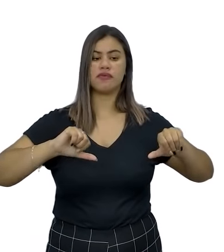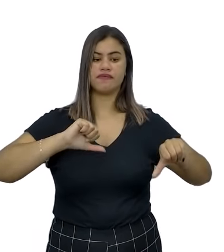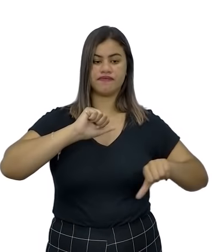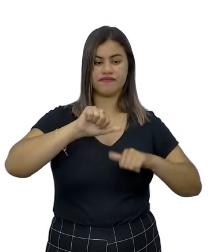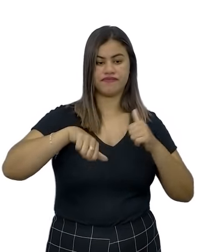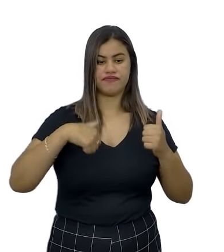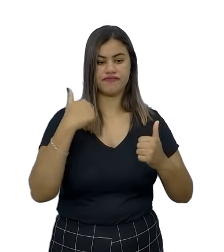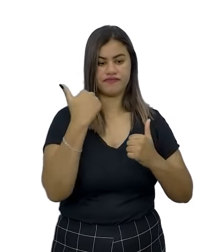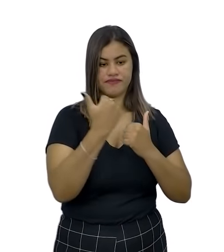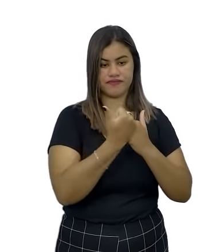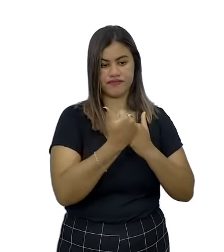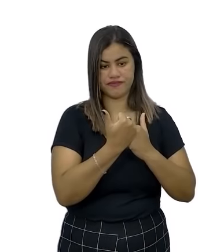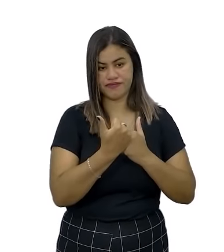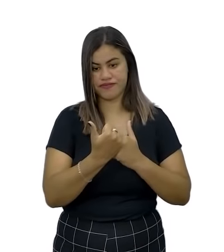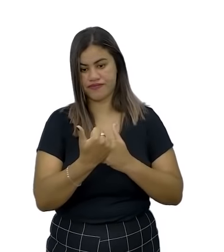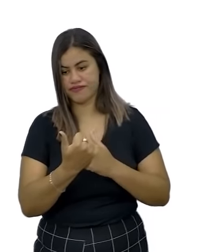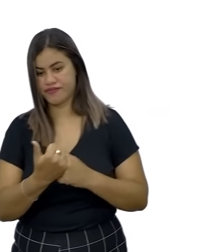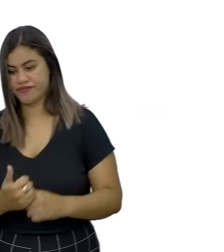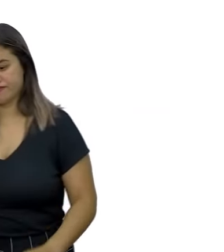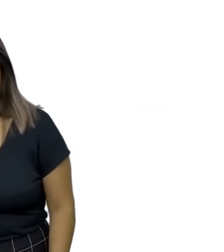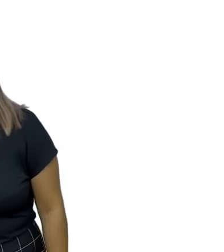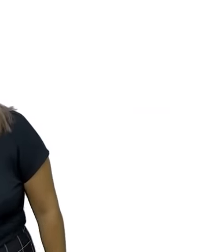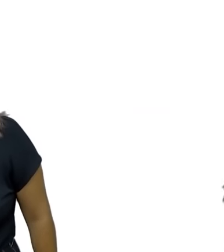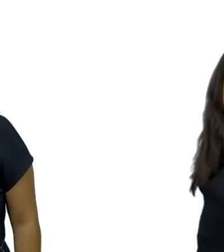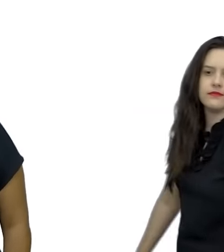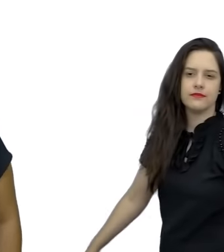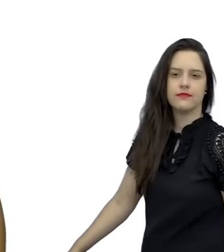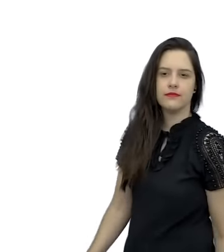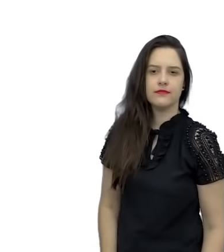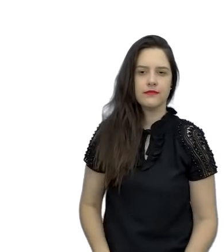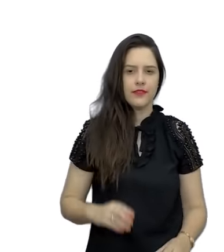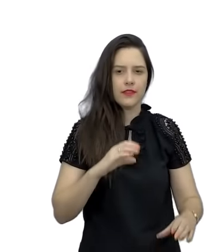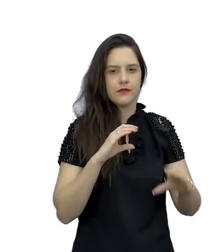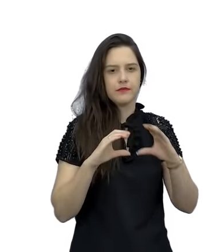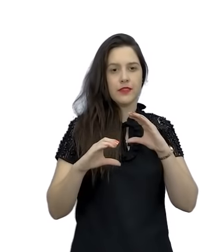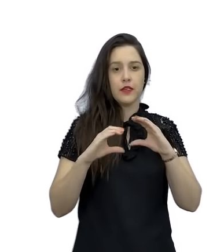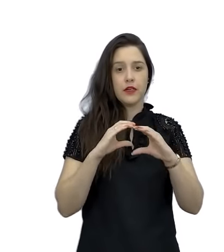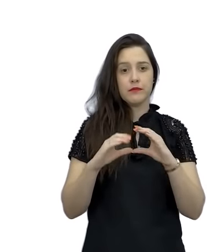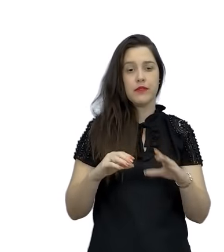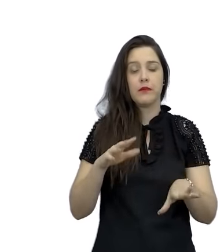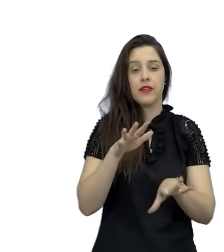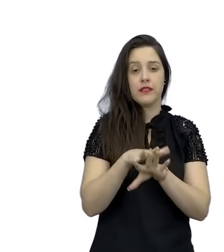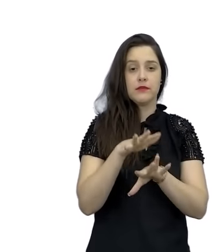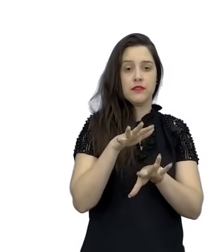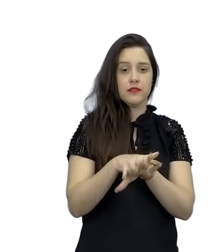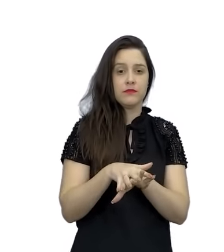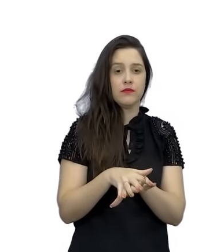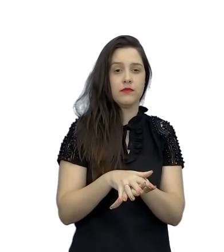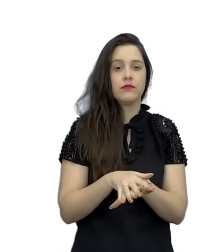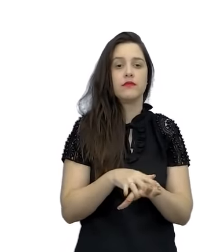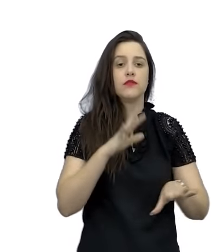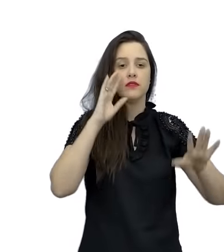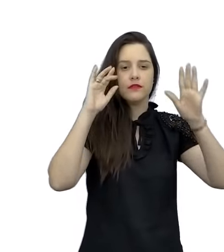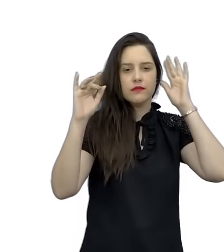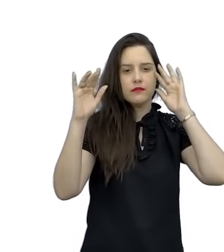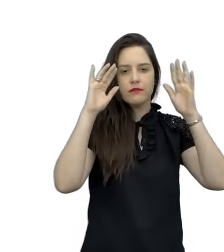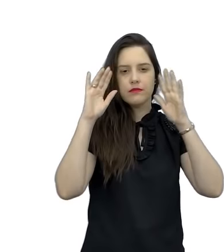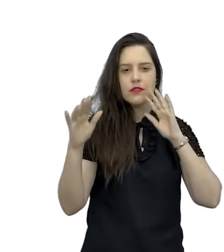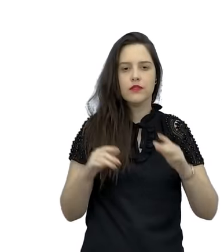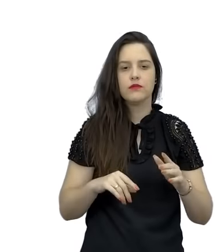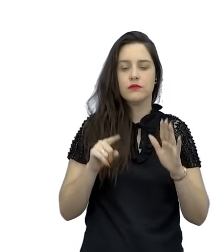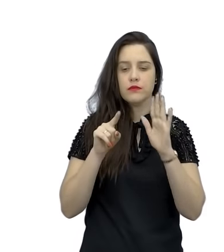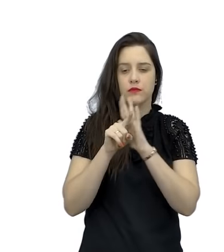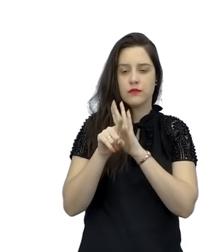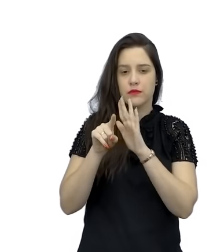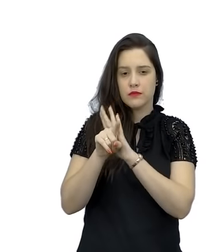né? A comunicação, a representação e a matematização e o raciocínio